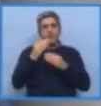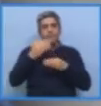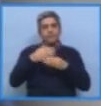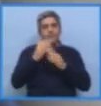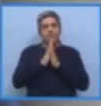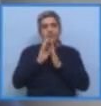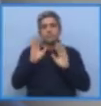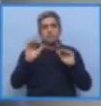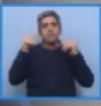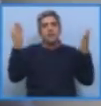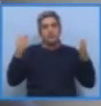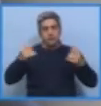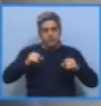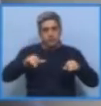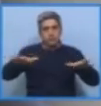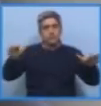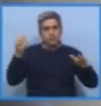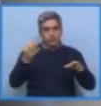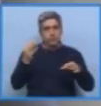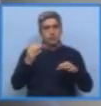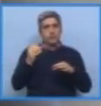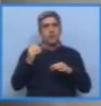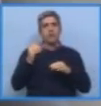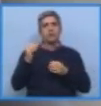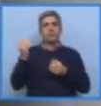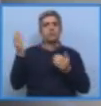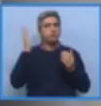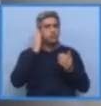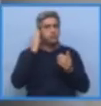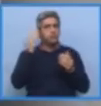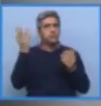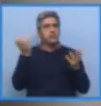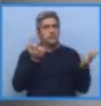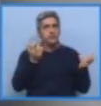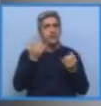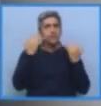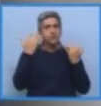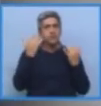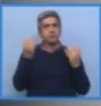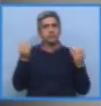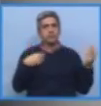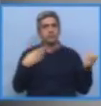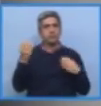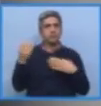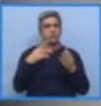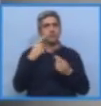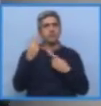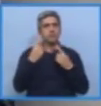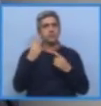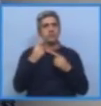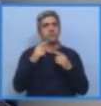própria Igreja. A um certo ponto chegavam-me notícias e eu ia acompanhando que mesmo